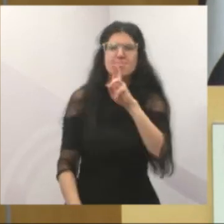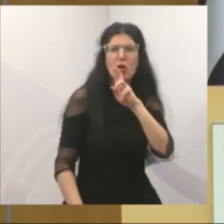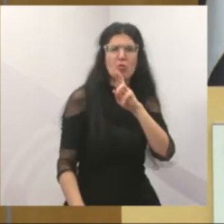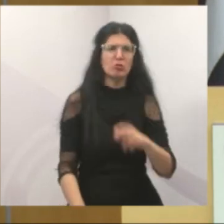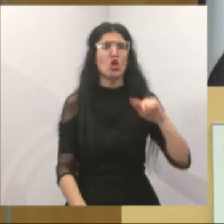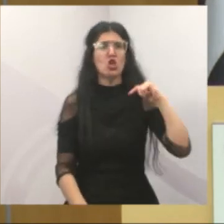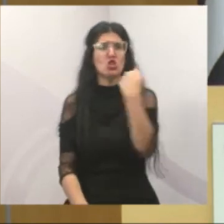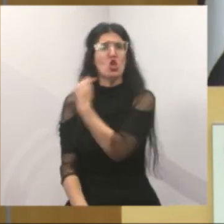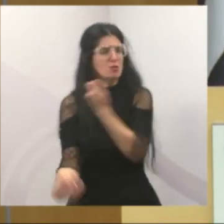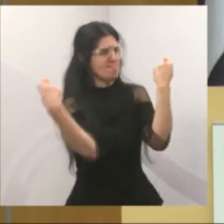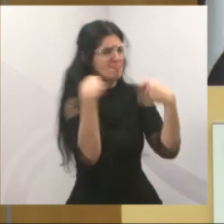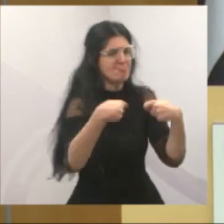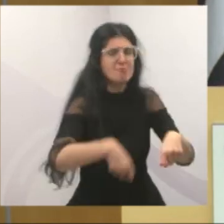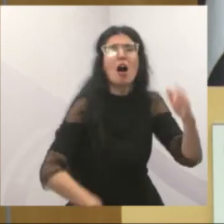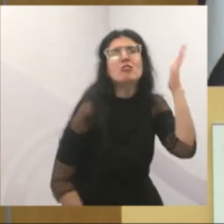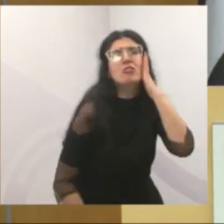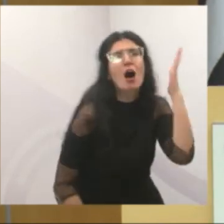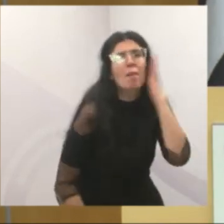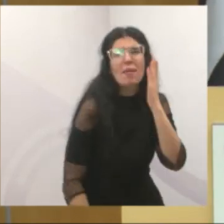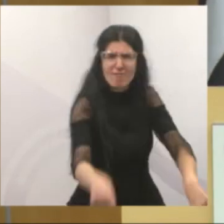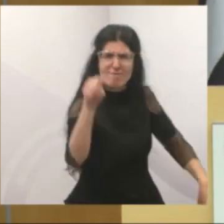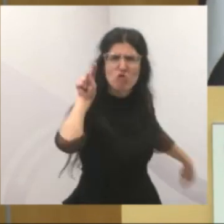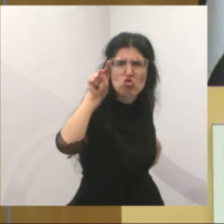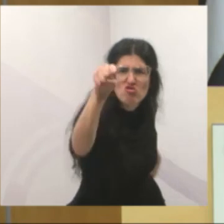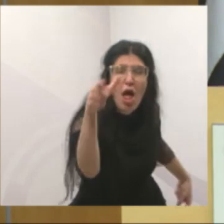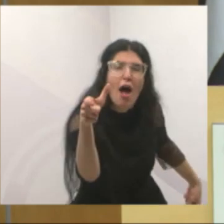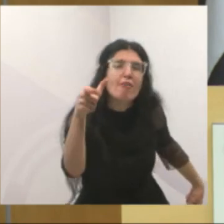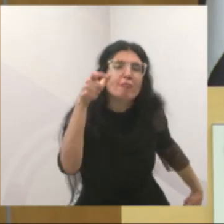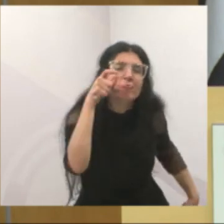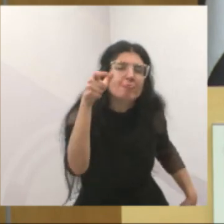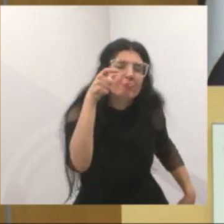Nós precisamos saber, você que está me assistindo,